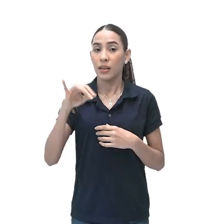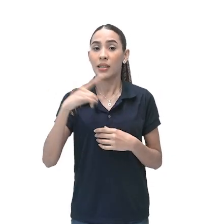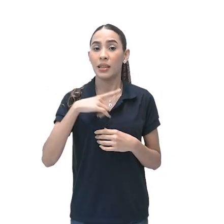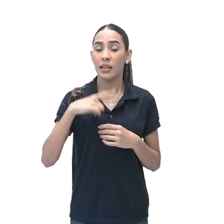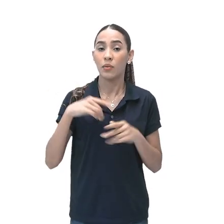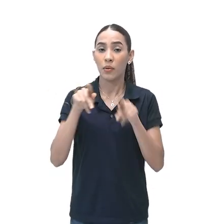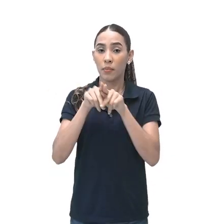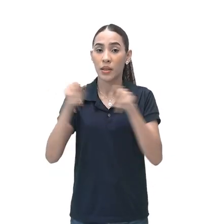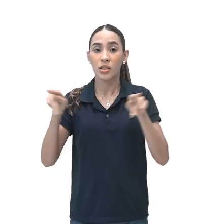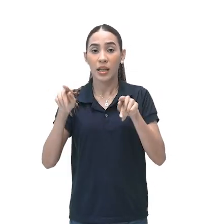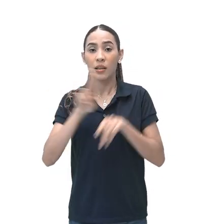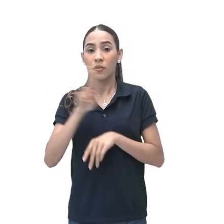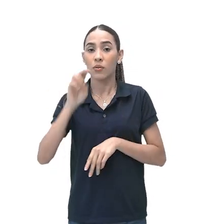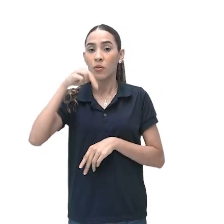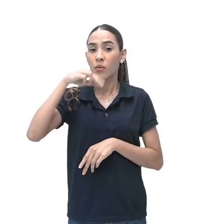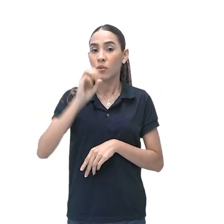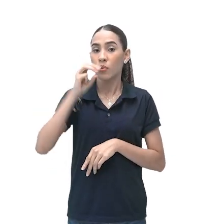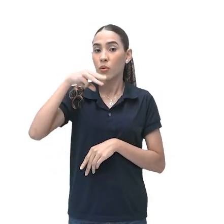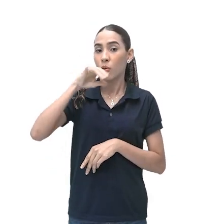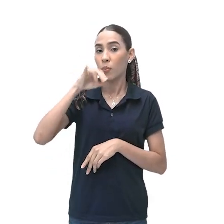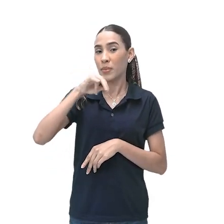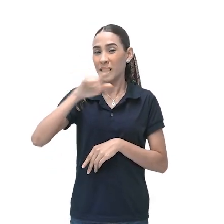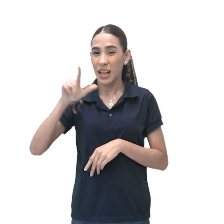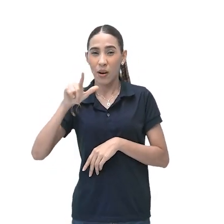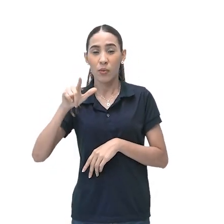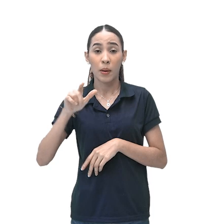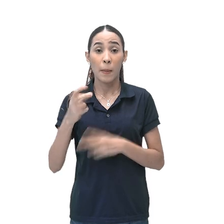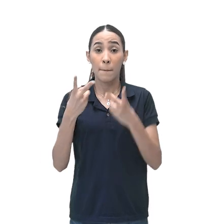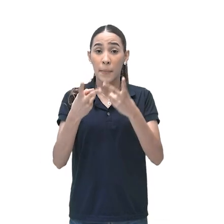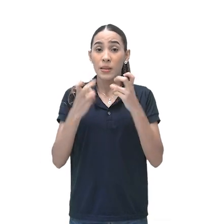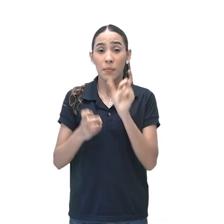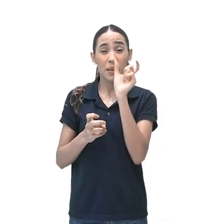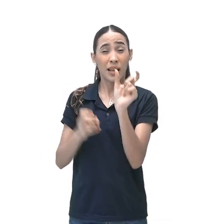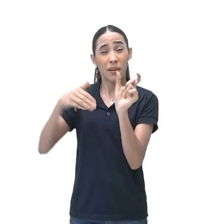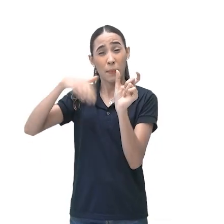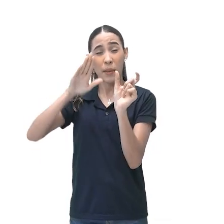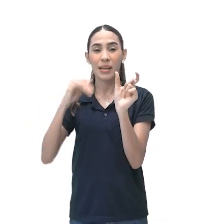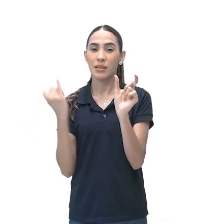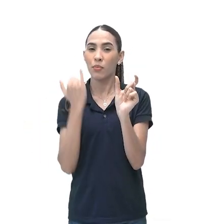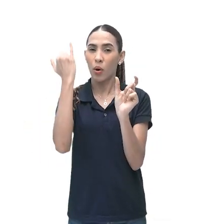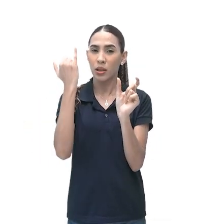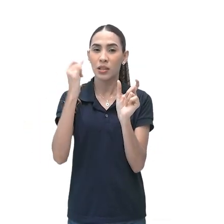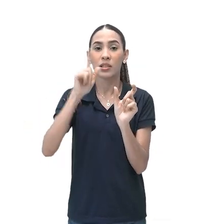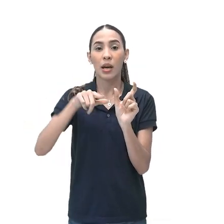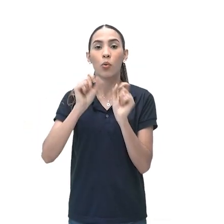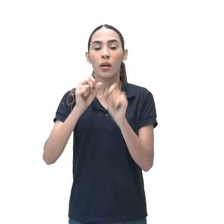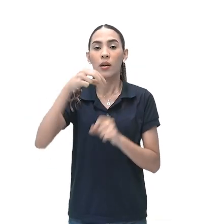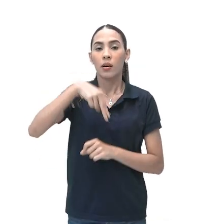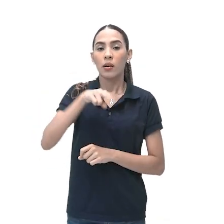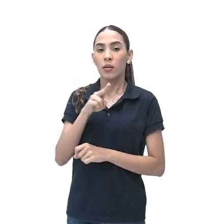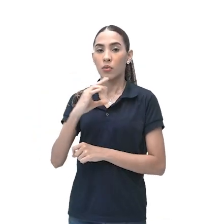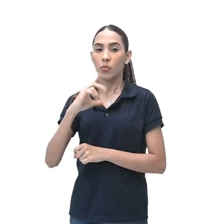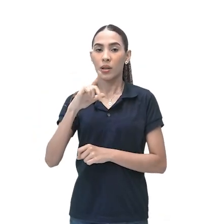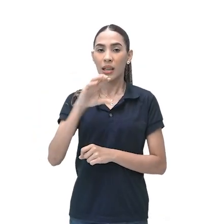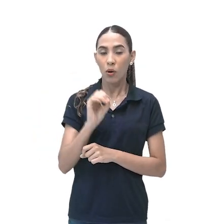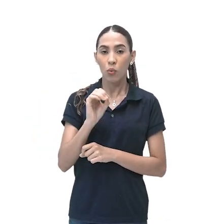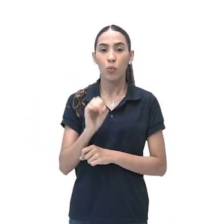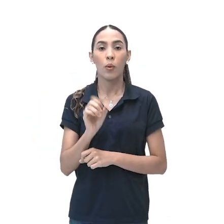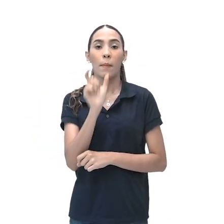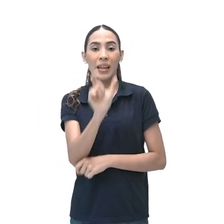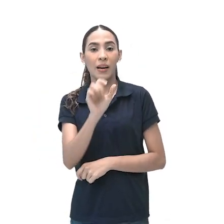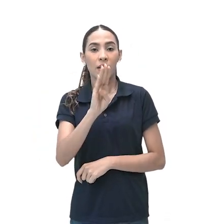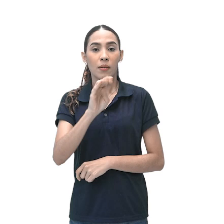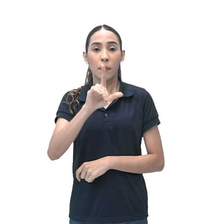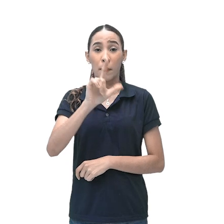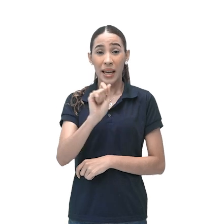um predicado nominal. E percebe que a palavra mais importante desse predicado nominal é o núcleo, bela, a